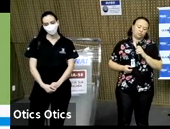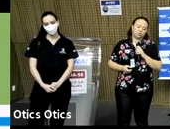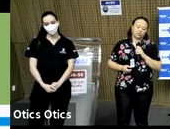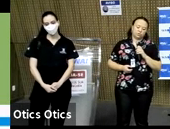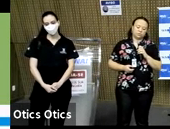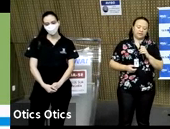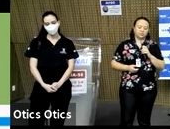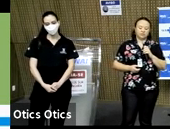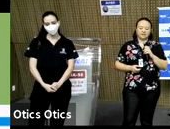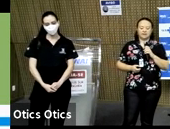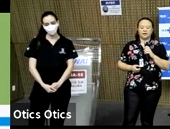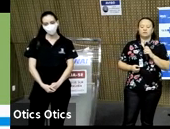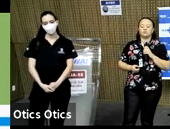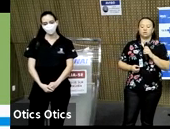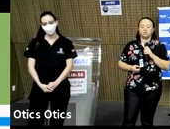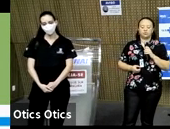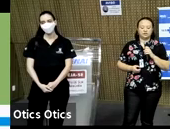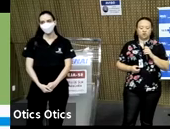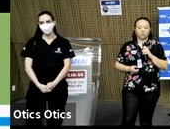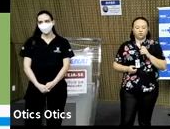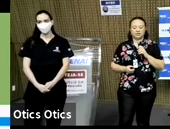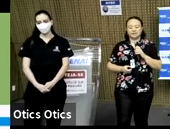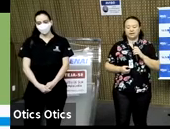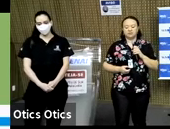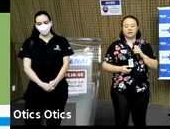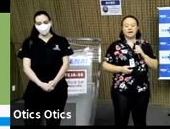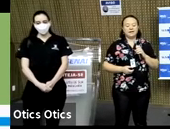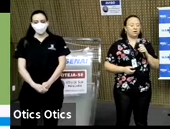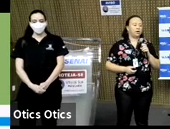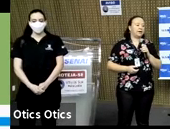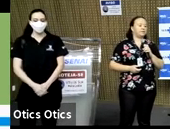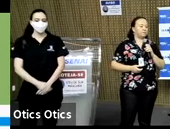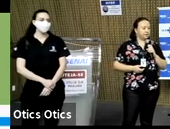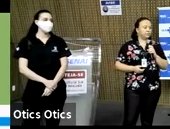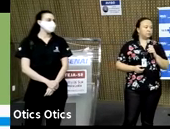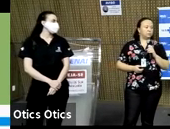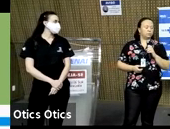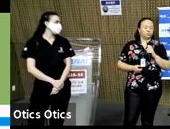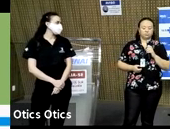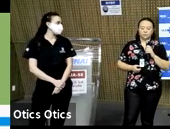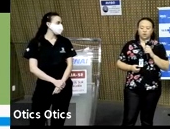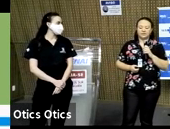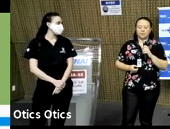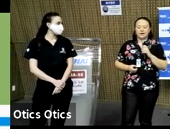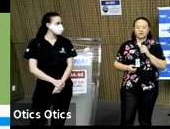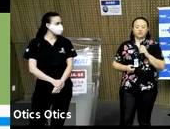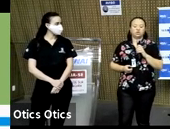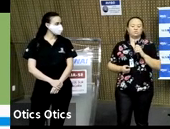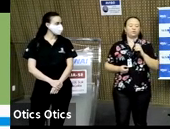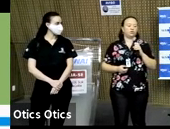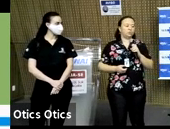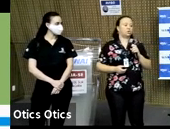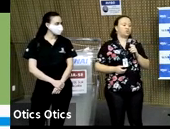estava em 2018 com 3.700, 2020 5.570, e agora no segundo quadrimestre